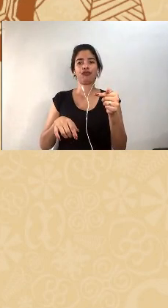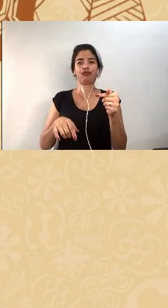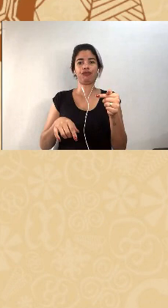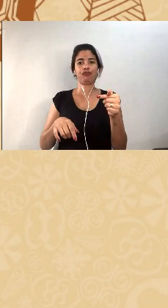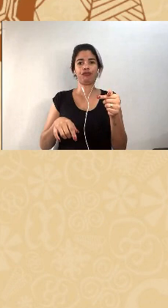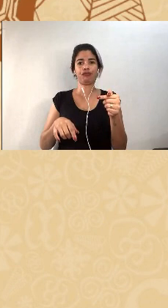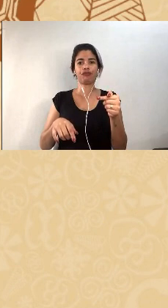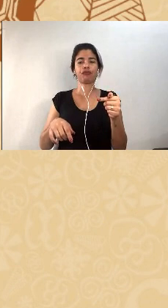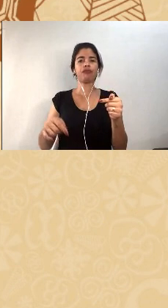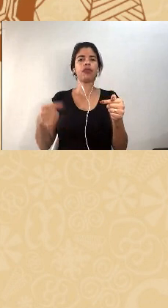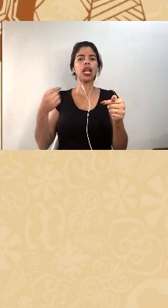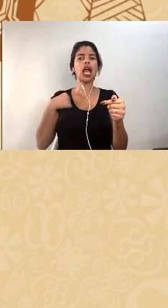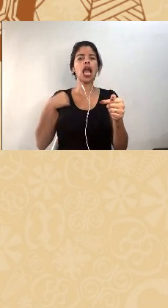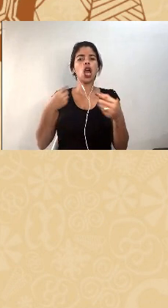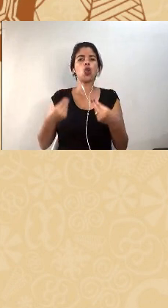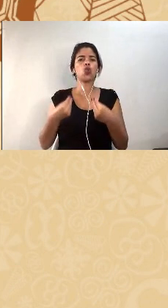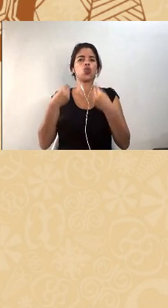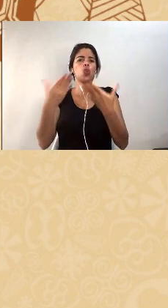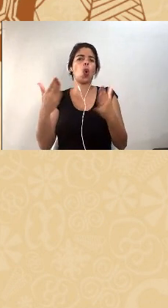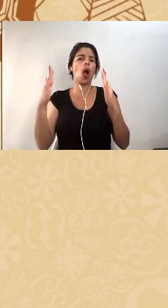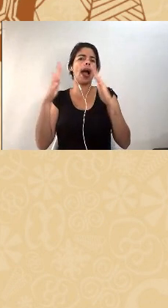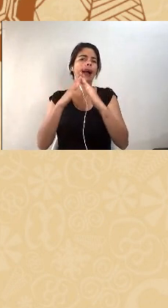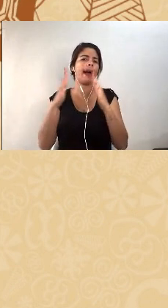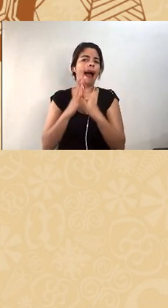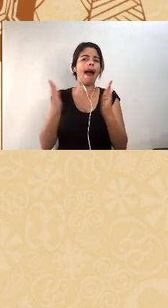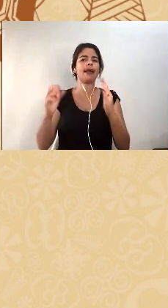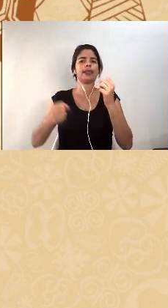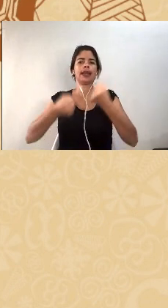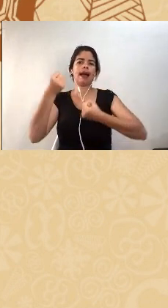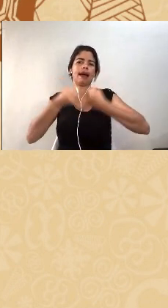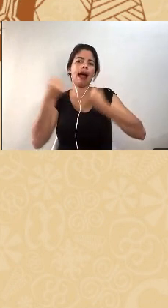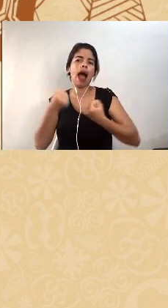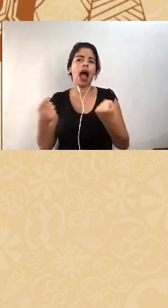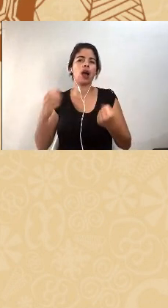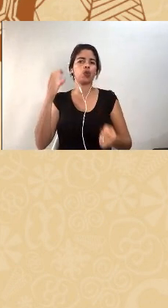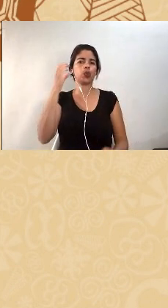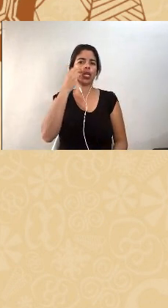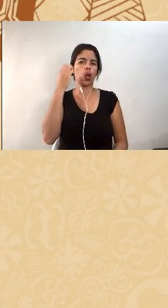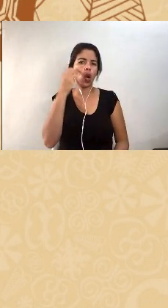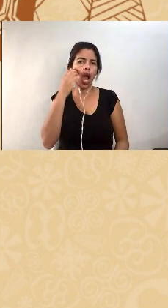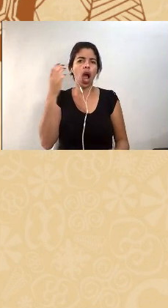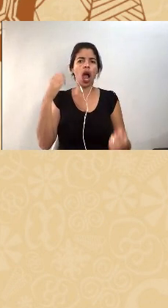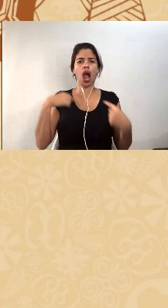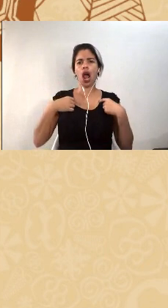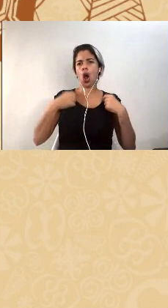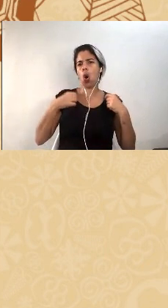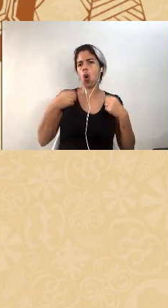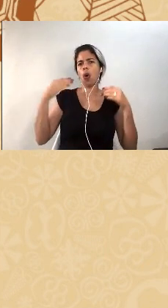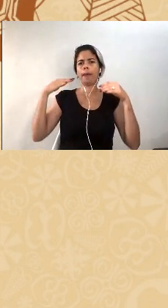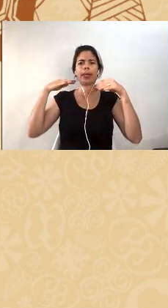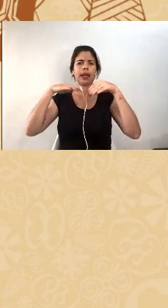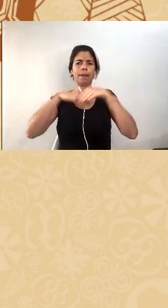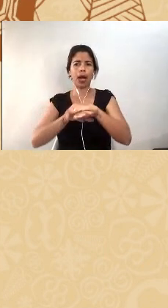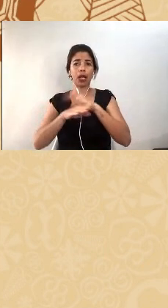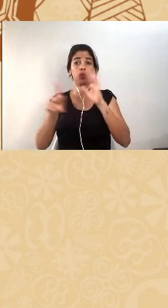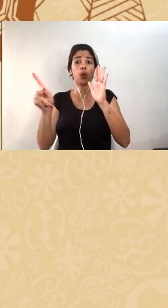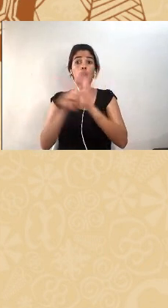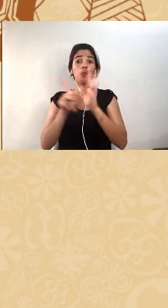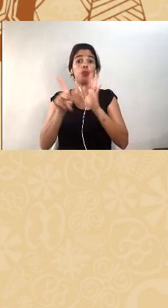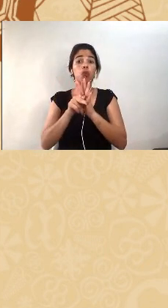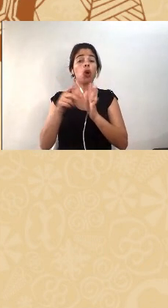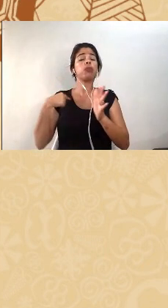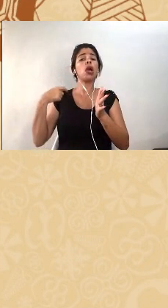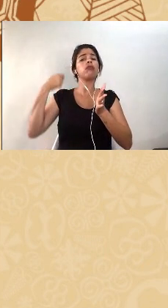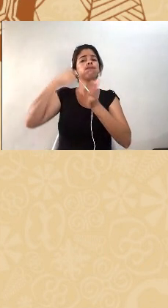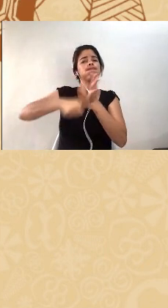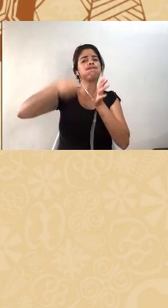Renunciaria meus bens materiais, minha casa, meu carro, meu celular, né? Minhas roupas, sapato, para enfrentar o